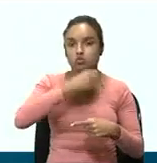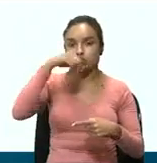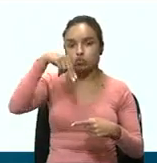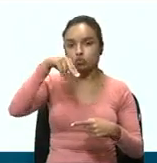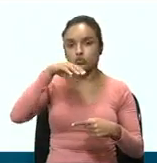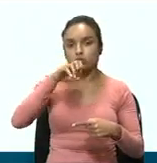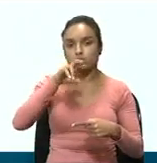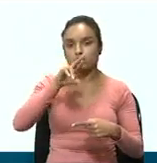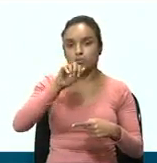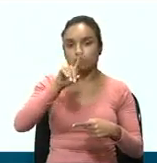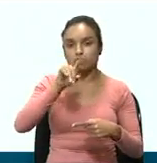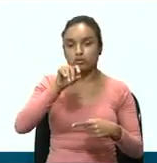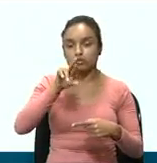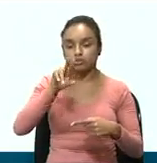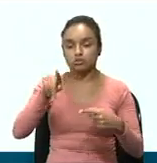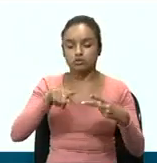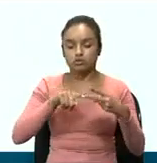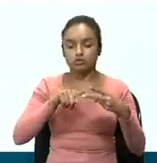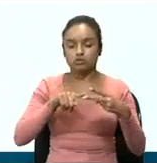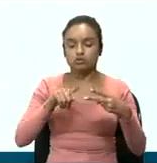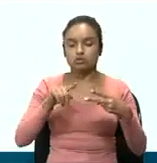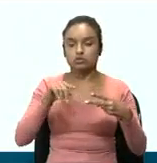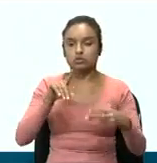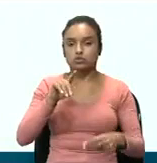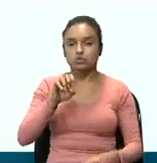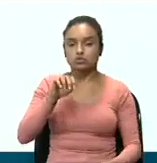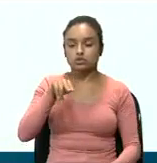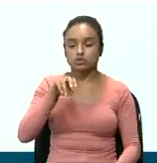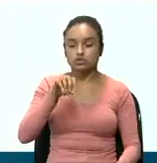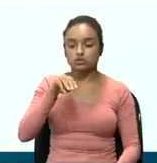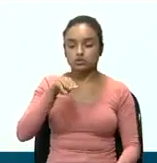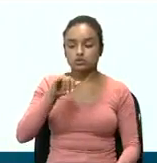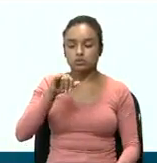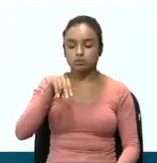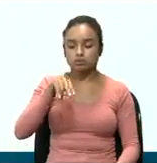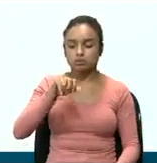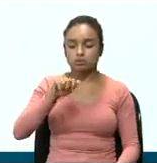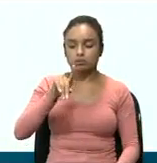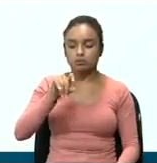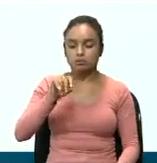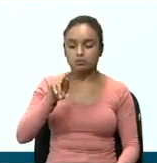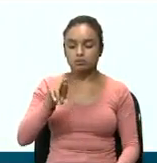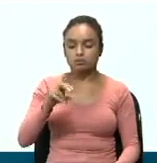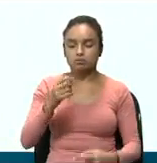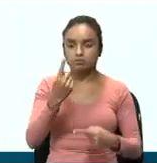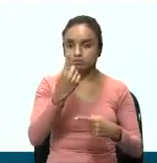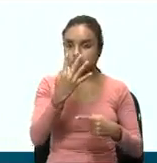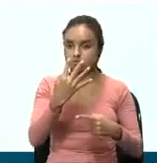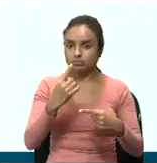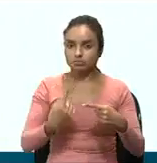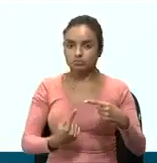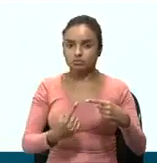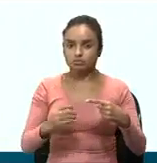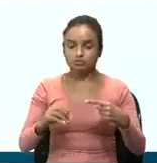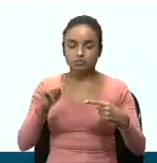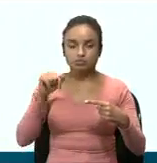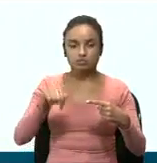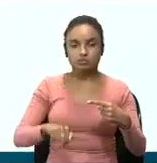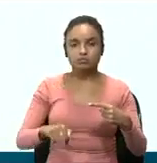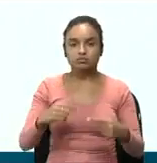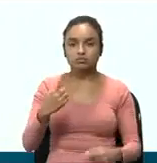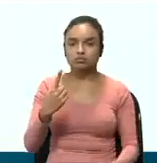eu vou ter, então, 2. 10 dividido por 2, nós vamos ter, então,